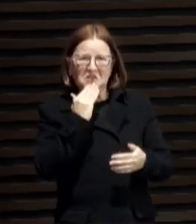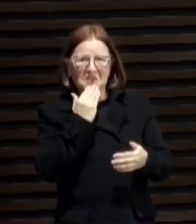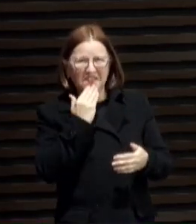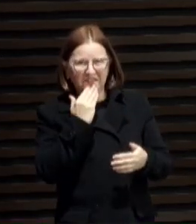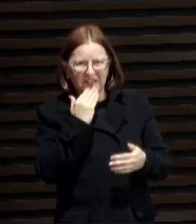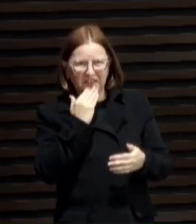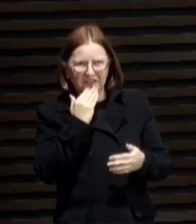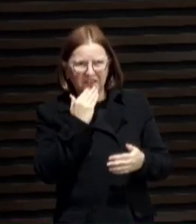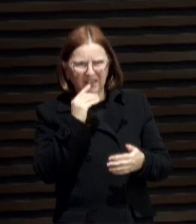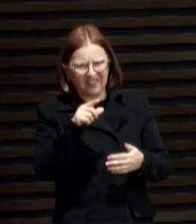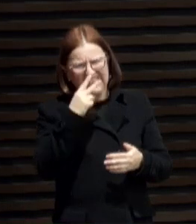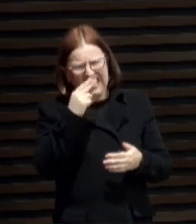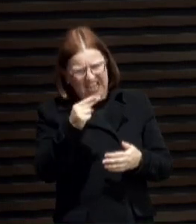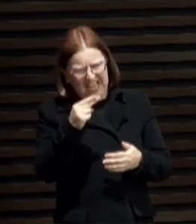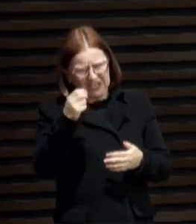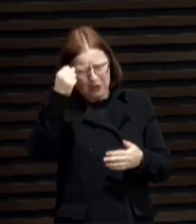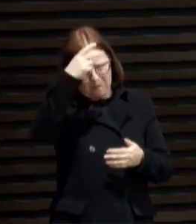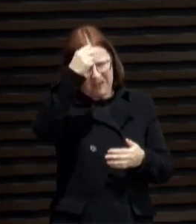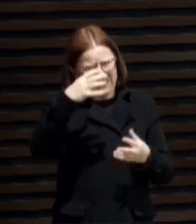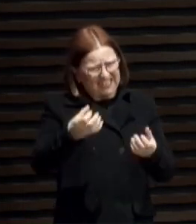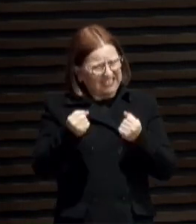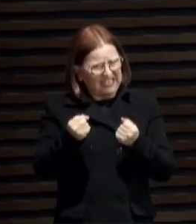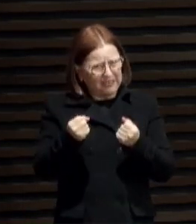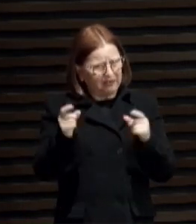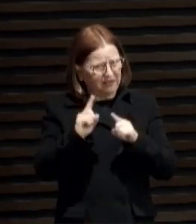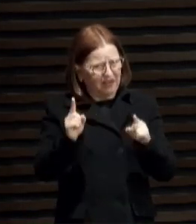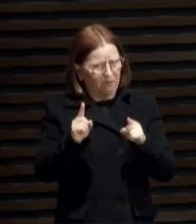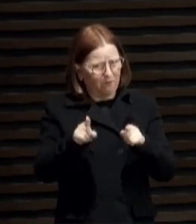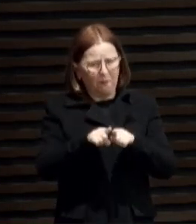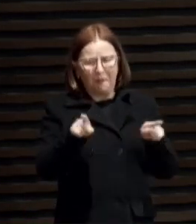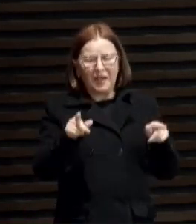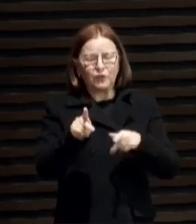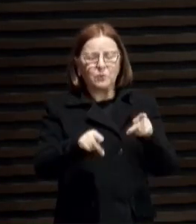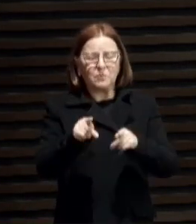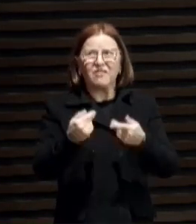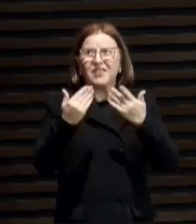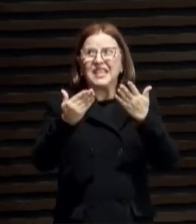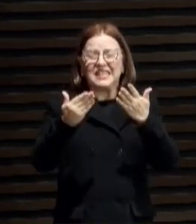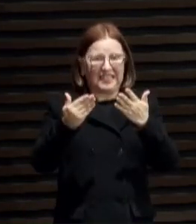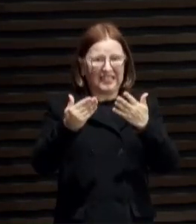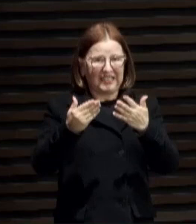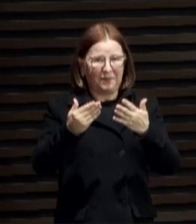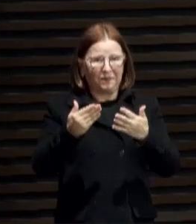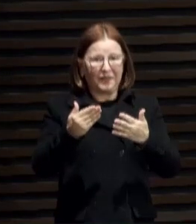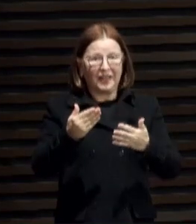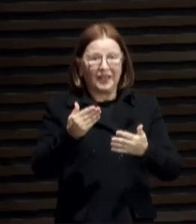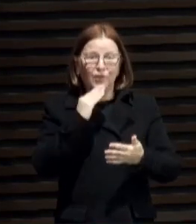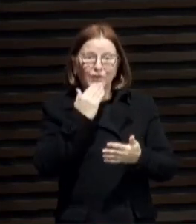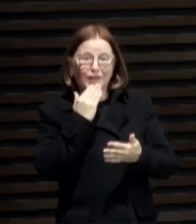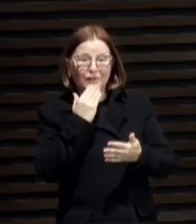presente. E Deus chama a atenção por isso. Ele fala também sobre a infidelidade